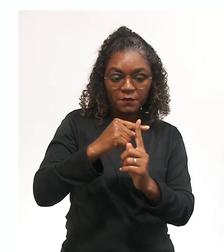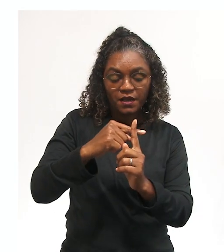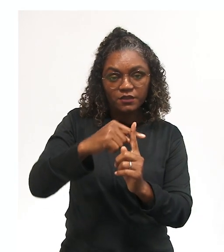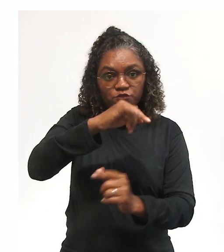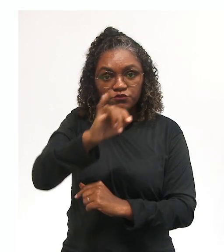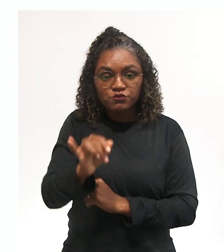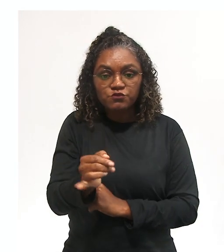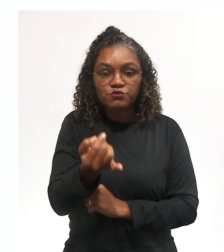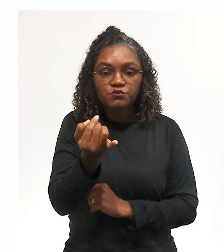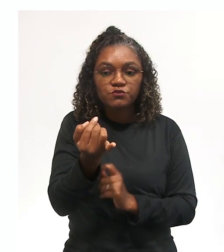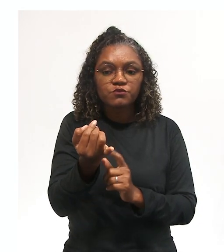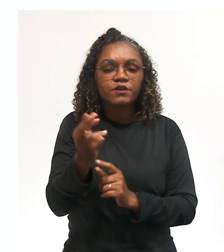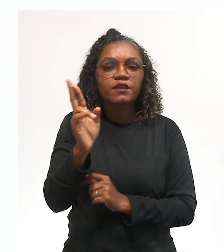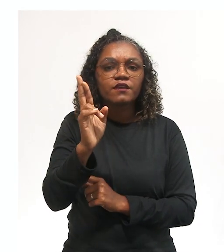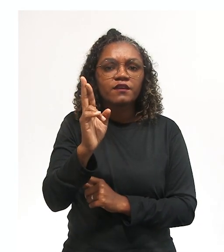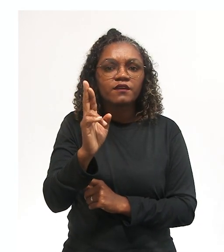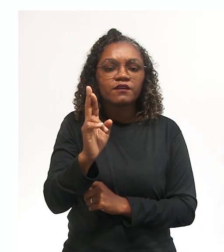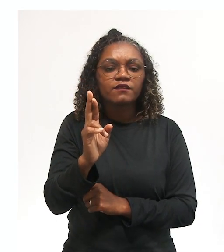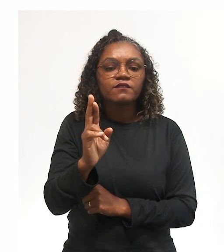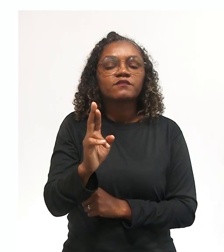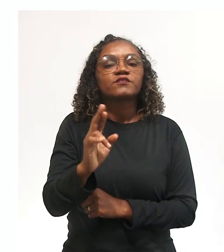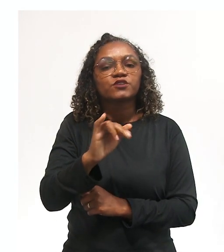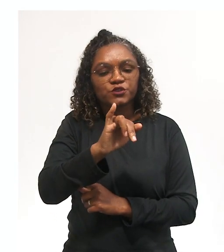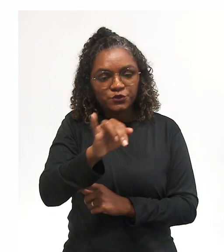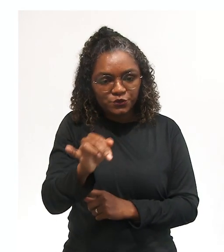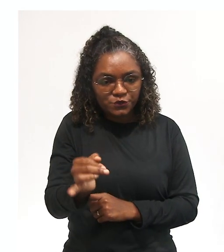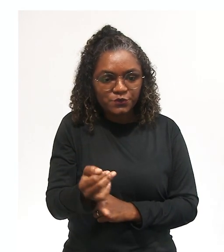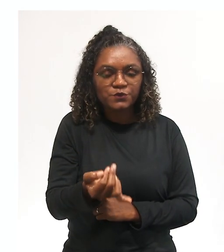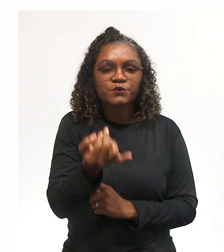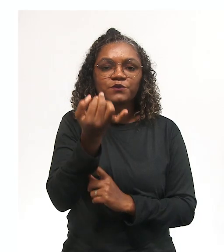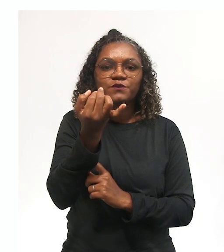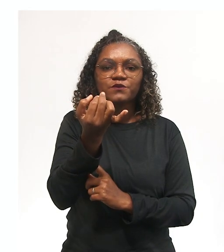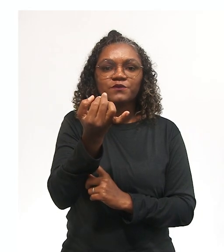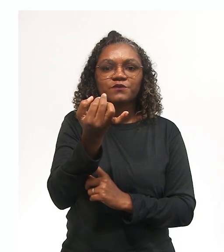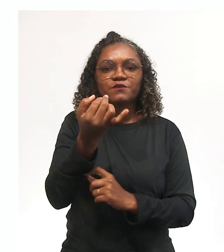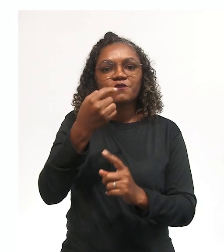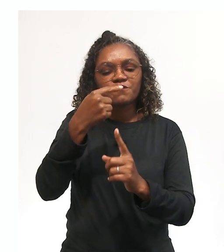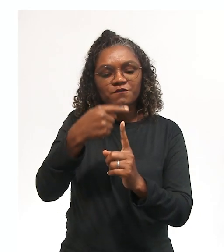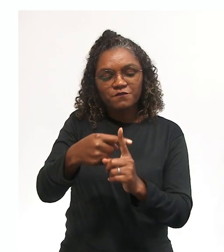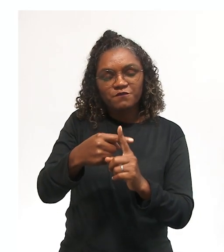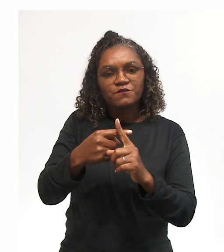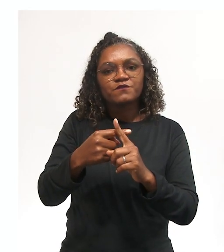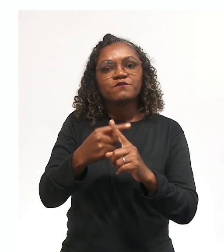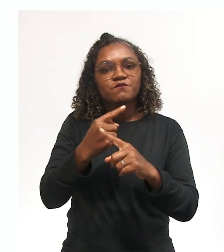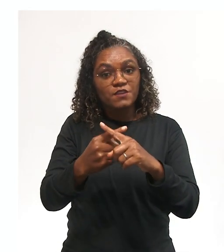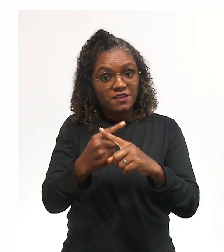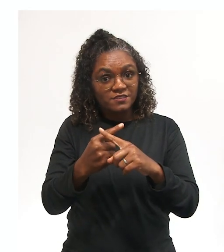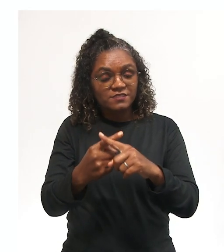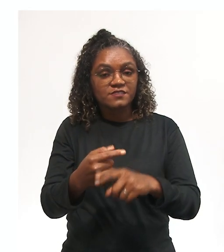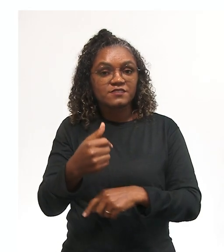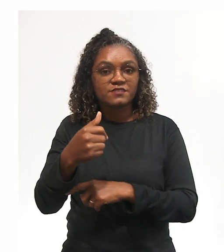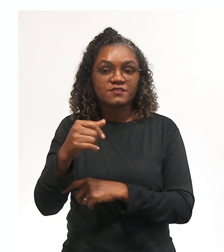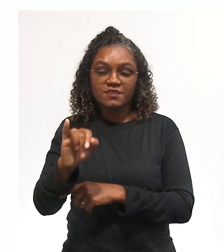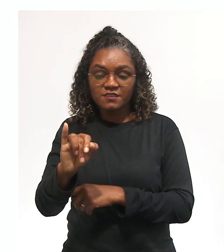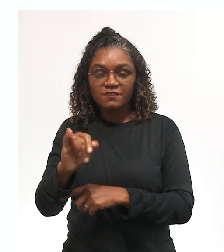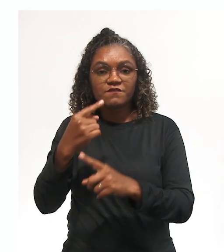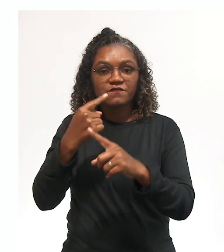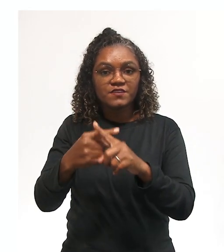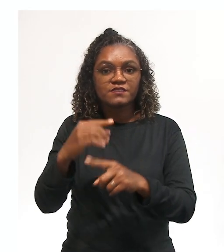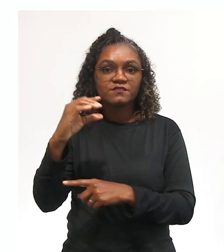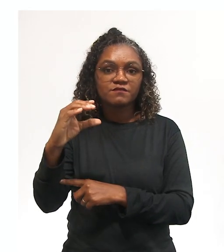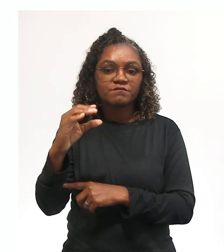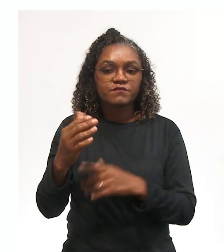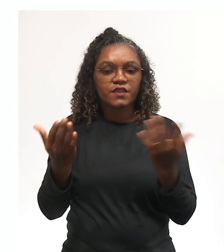é juro? Juro é capital vezes I vezes C. Então aqui nós vamos fazer algumas